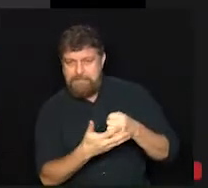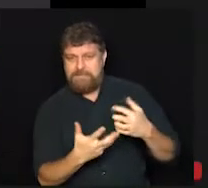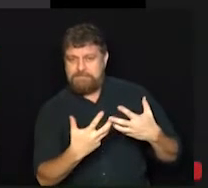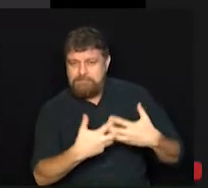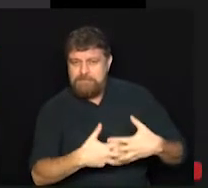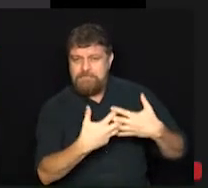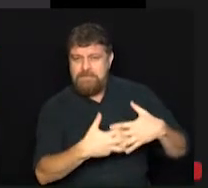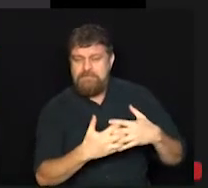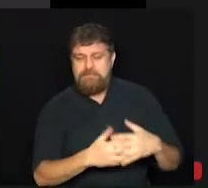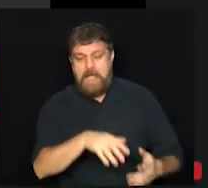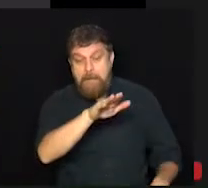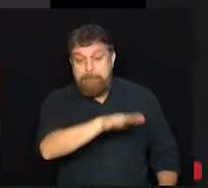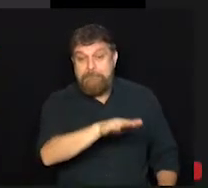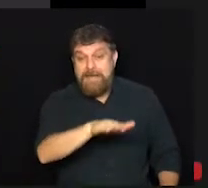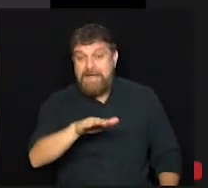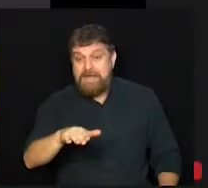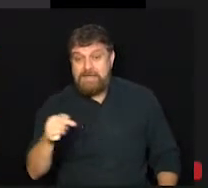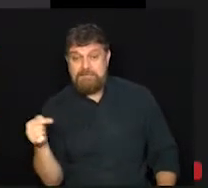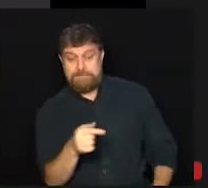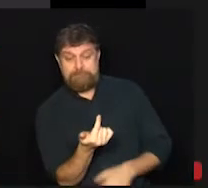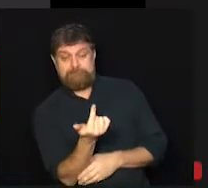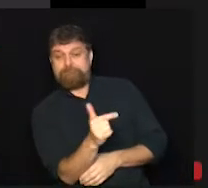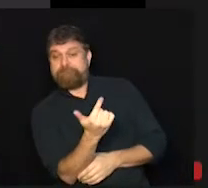para as crianças e tal, mas não tem